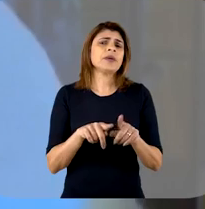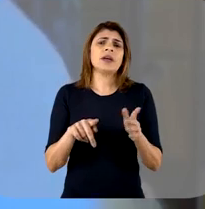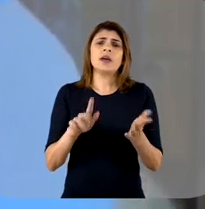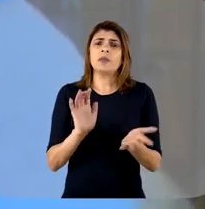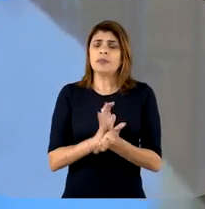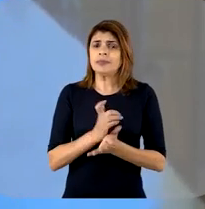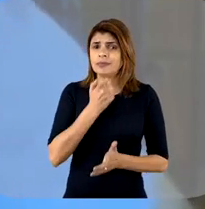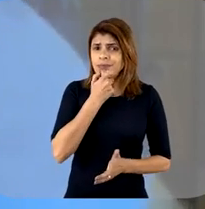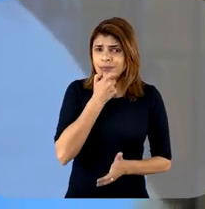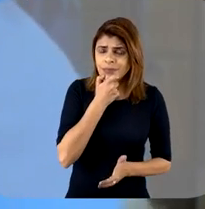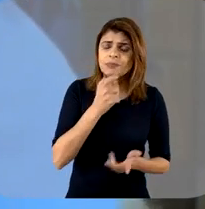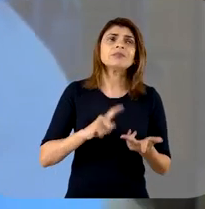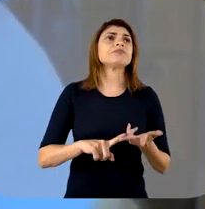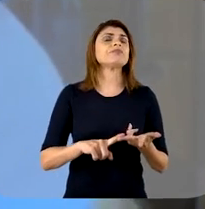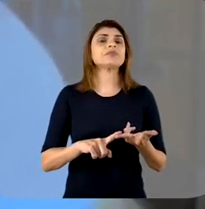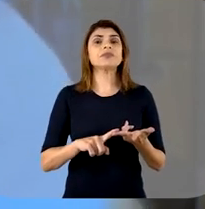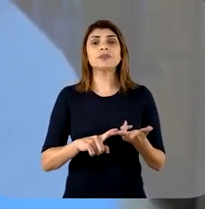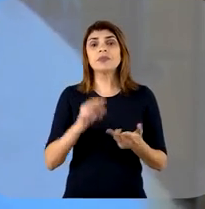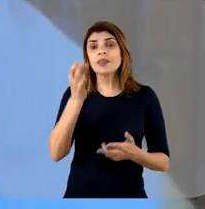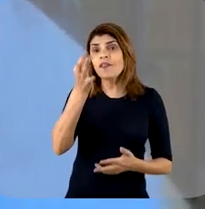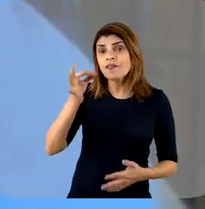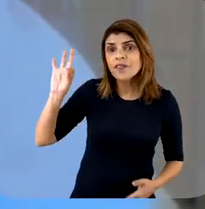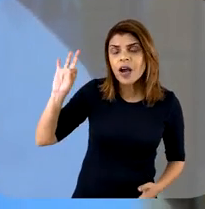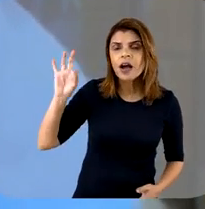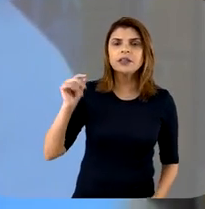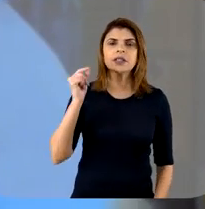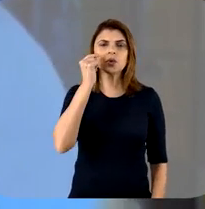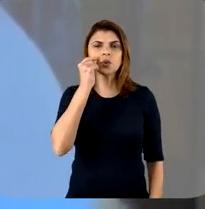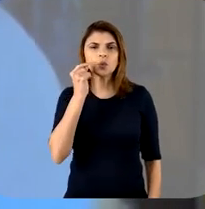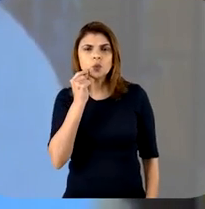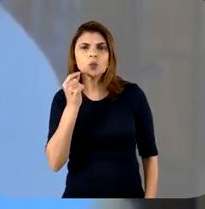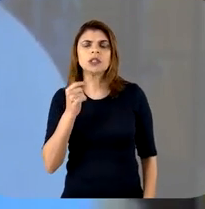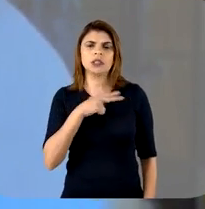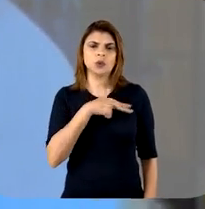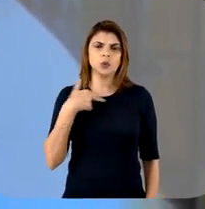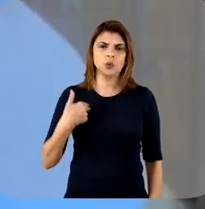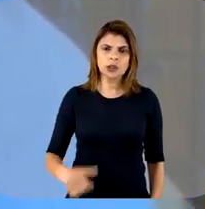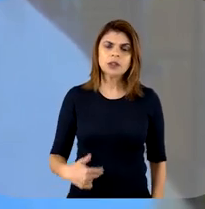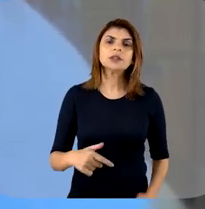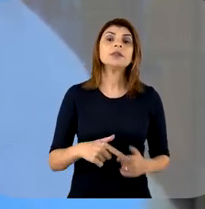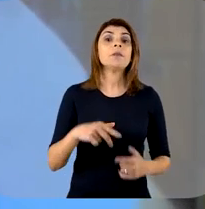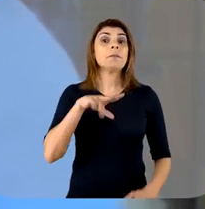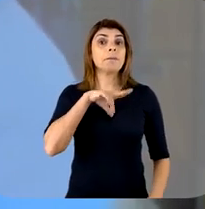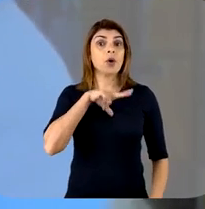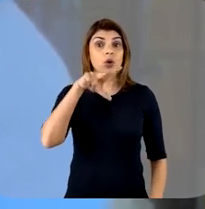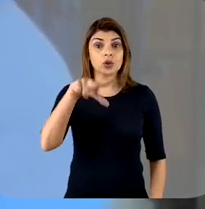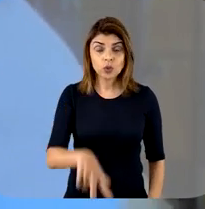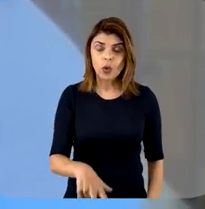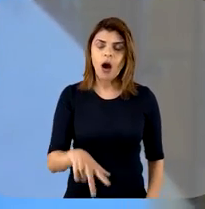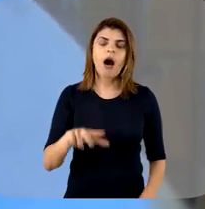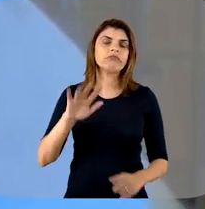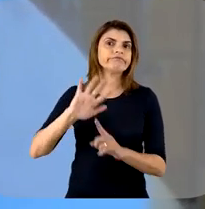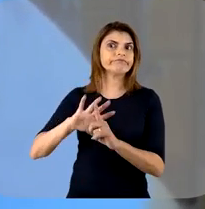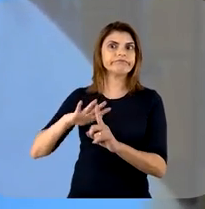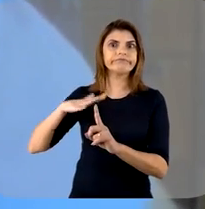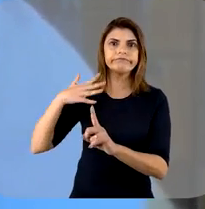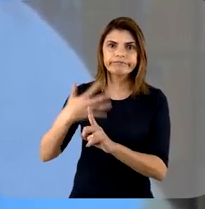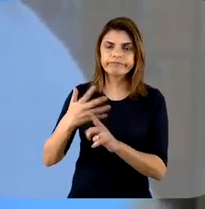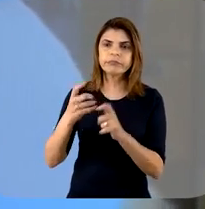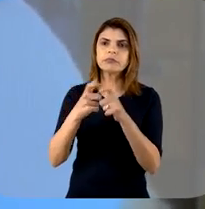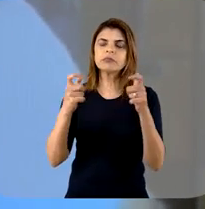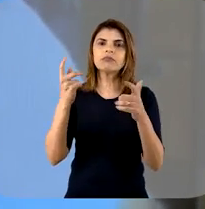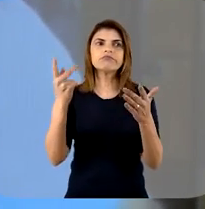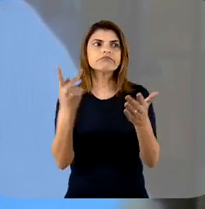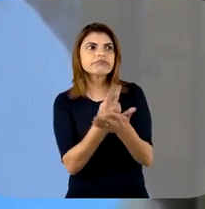Na Reino Unido, na França, na Suíça, em Portugal, né? Um repique. E esse repique de casos,